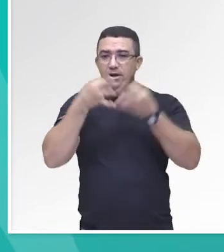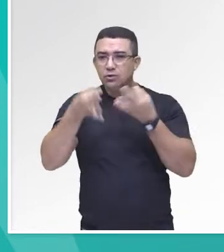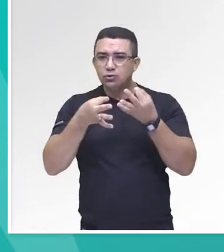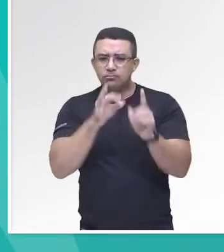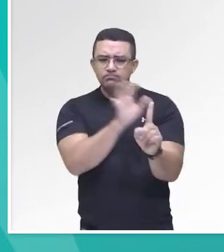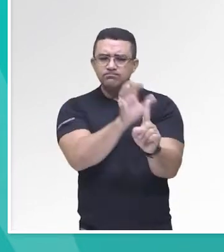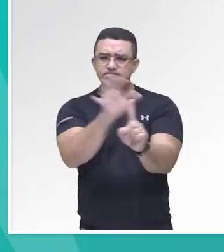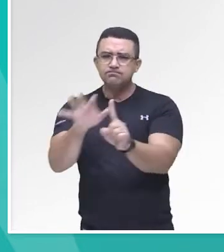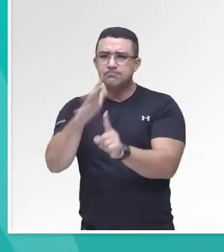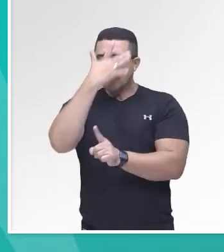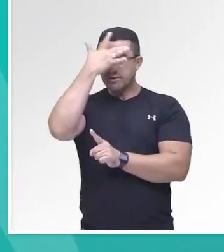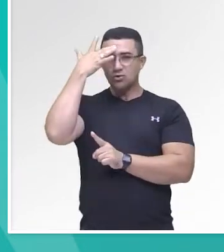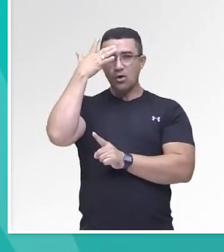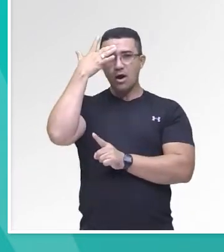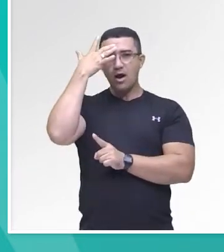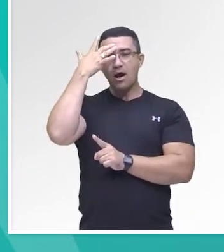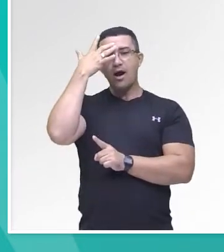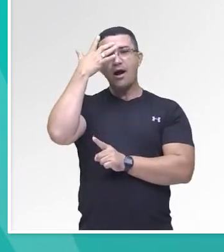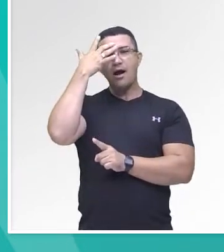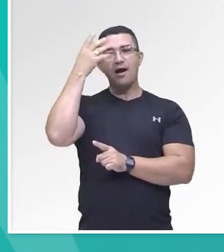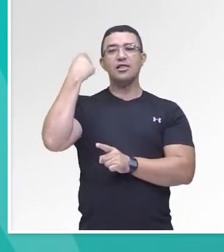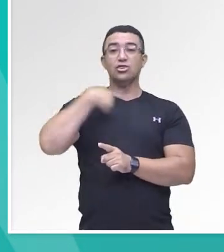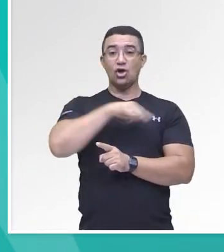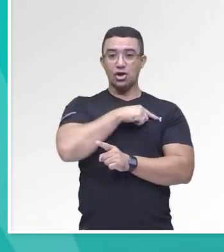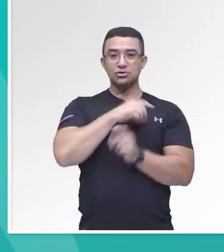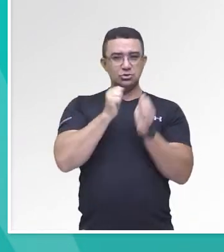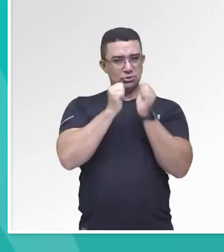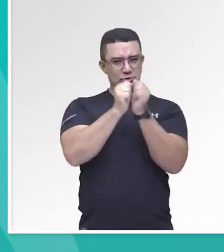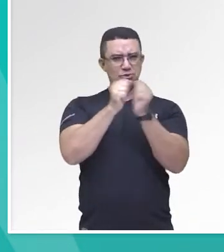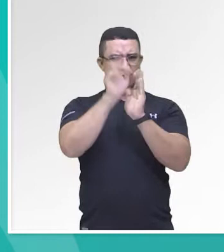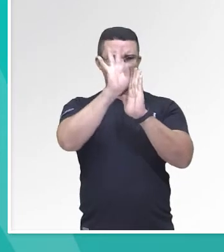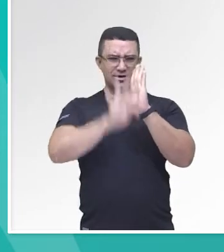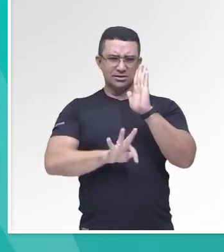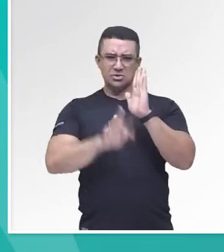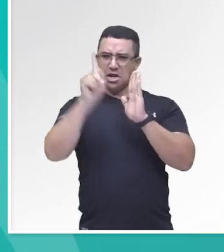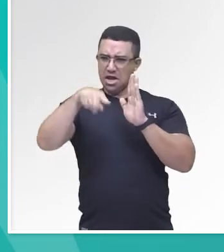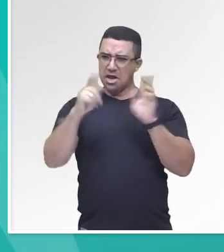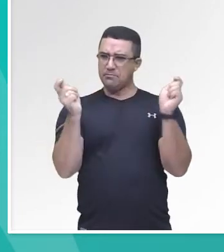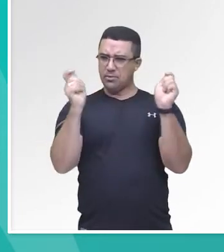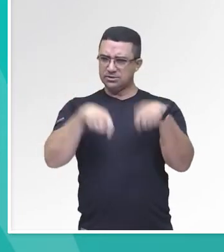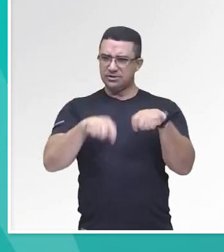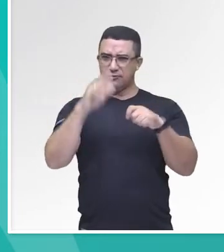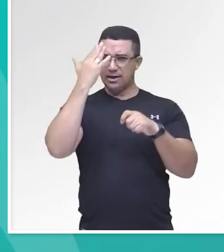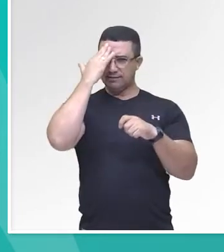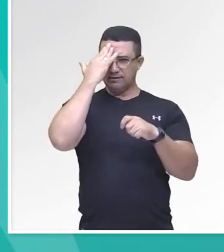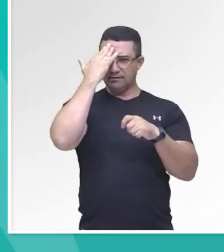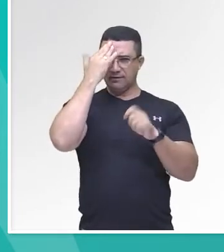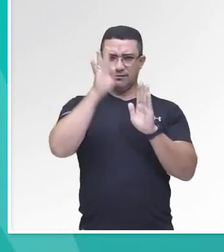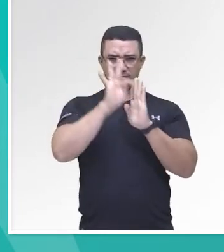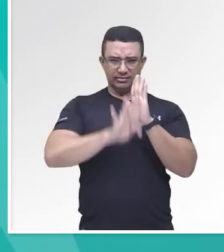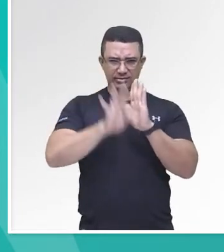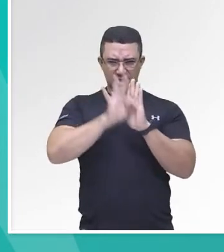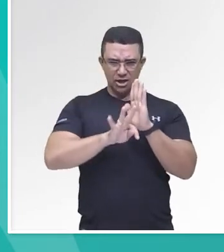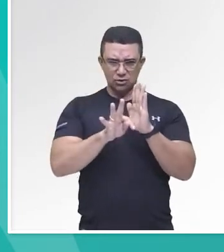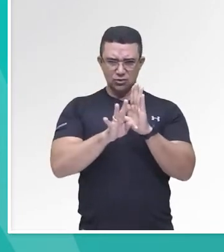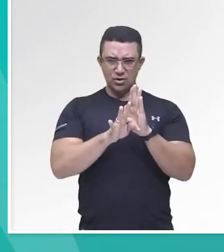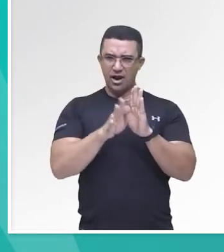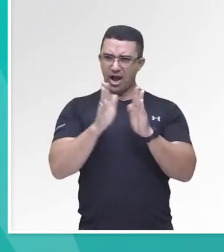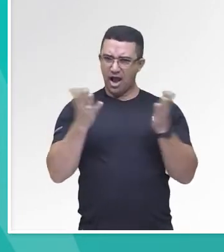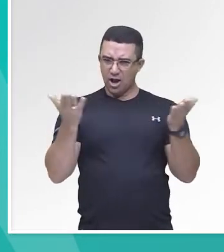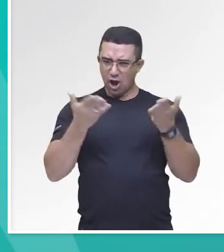Professora, a gente leu esse texto junto, né? Mas será que é possível compreender esse texto que a gente acabou de